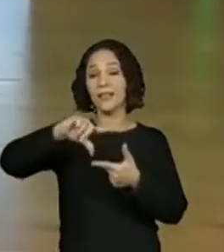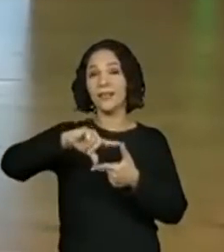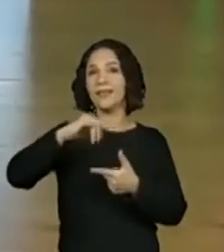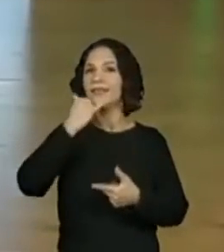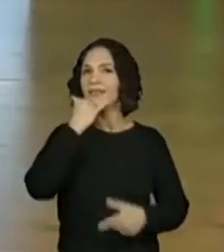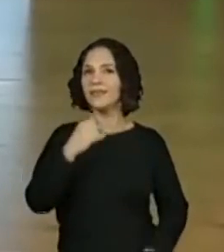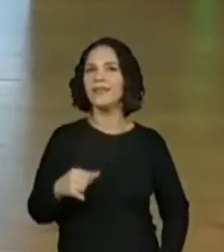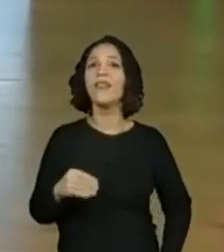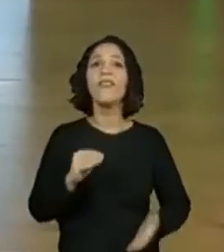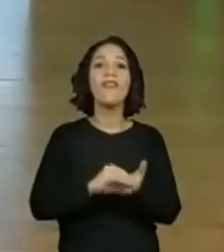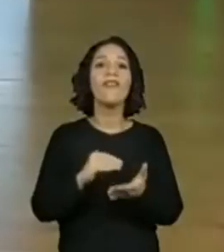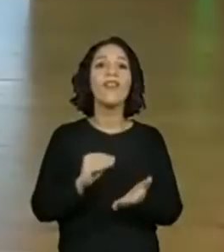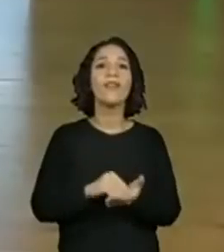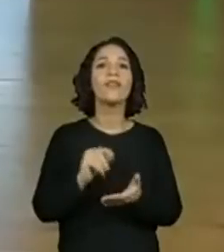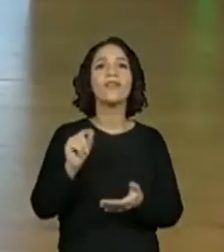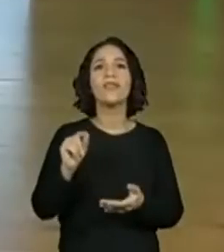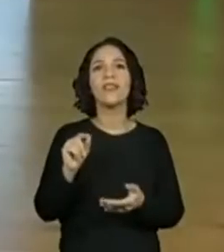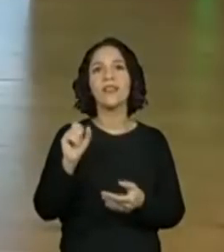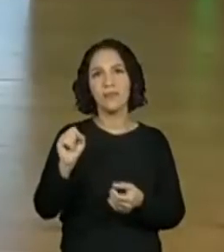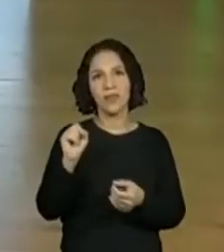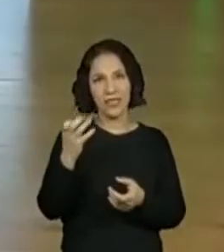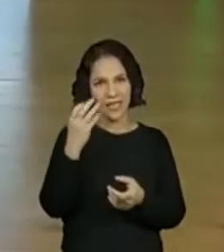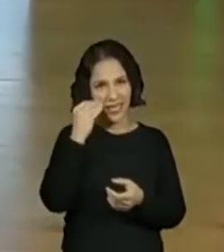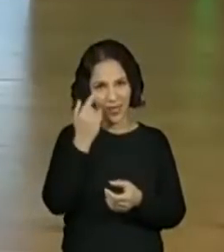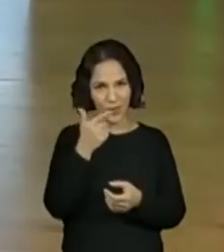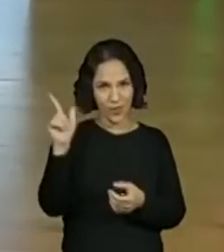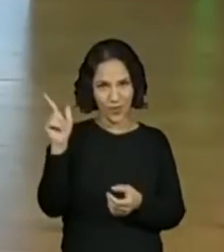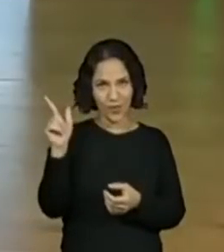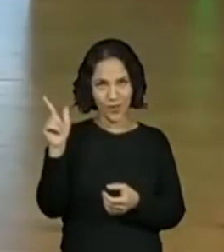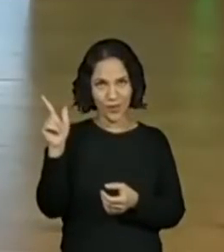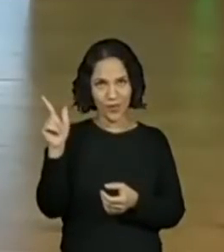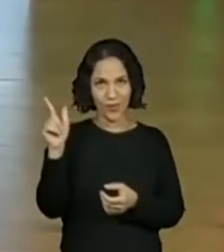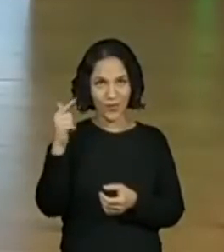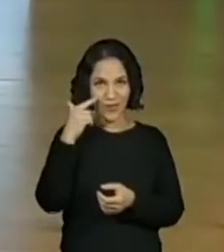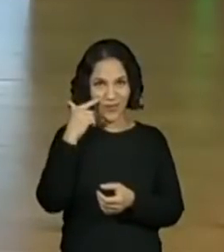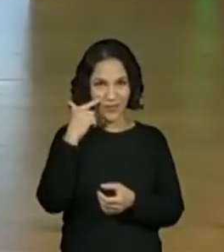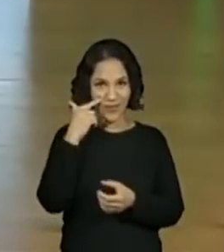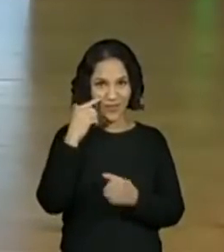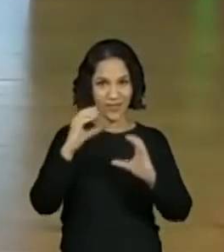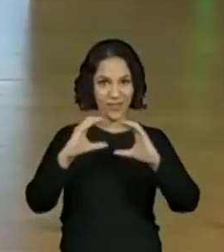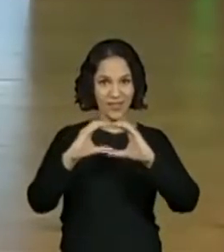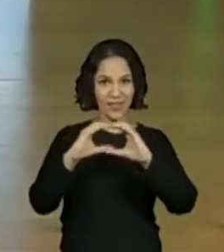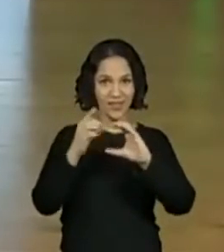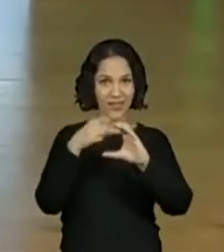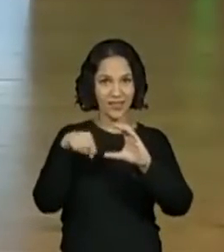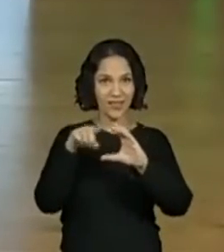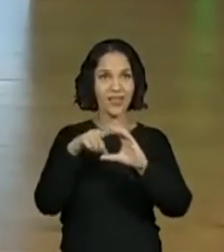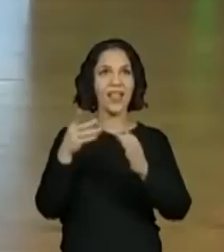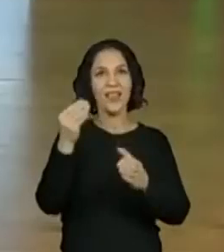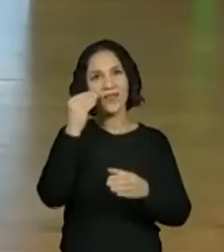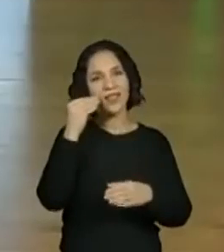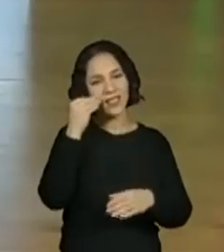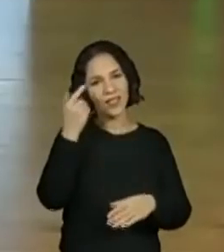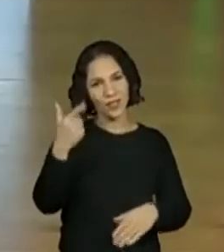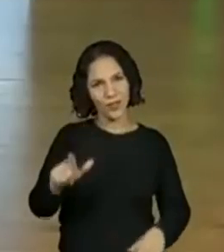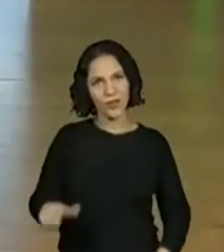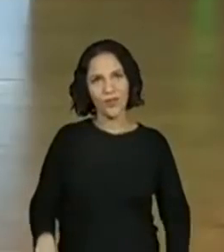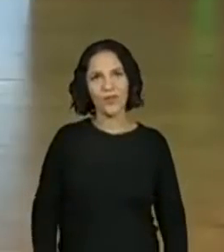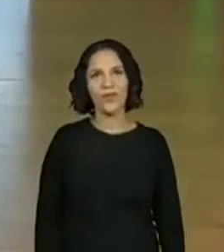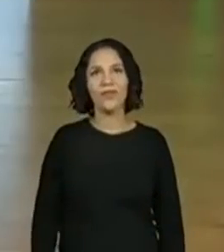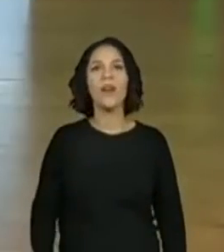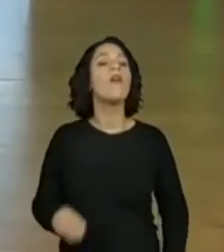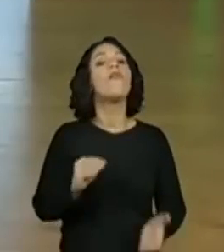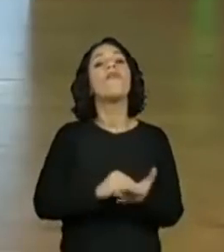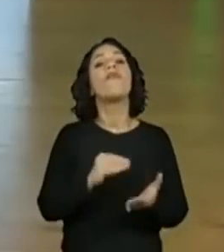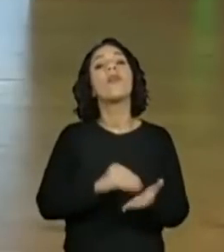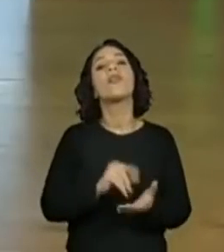Faltou... vai no retângulo ou quer tentar aqui? Não foi ainda, pro? Isso, vamos tentar uma que não foi então, ainda? Qual que